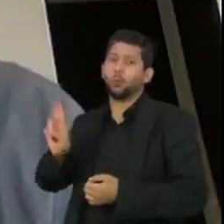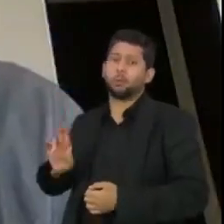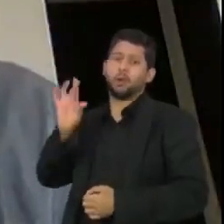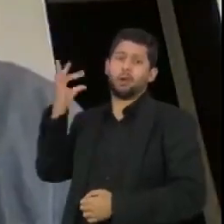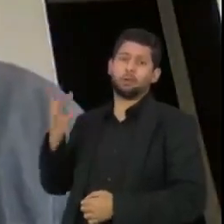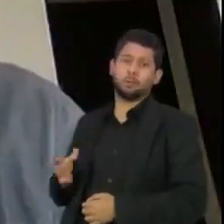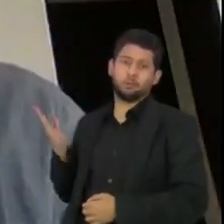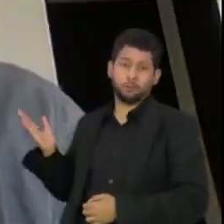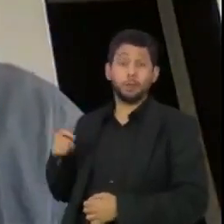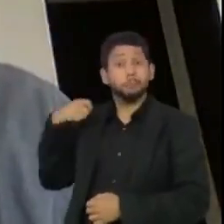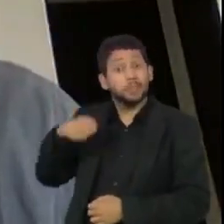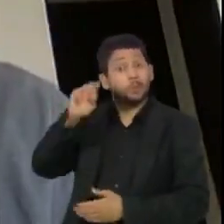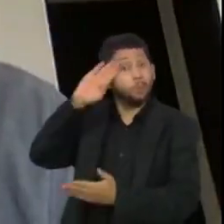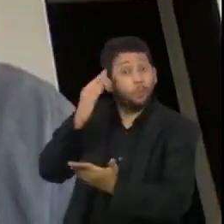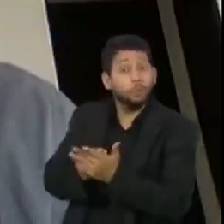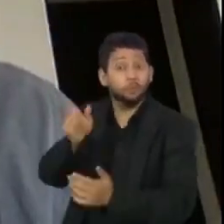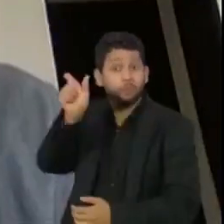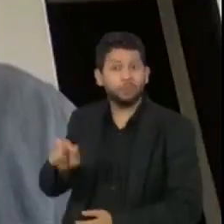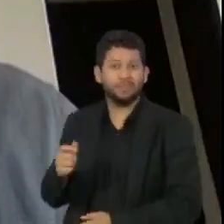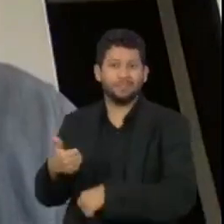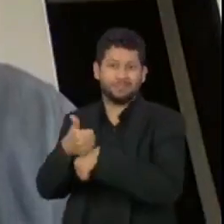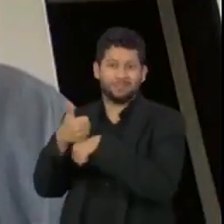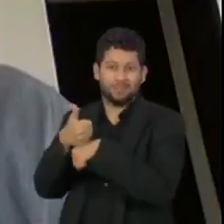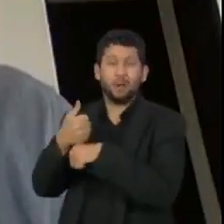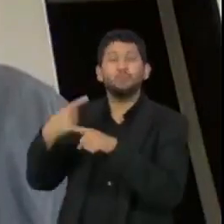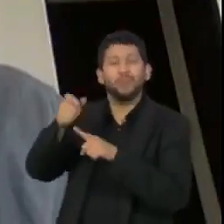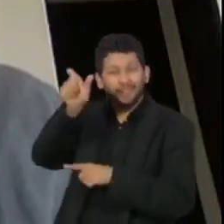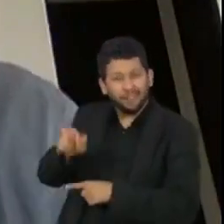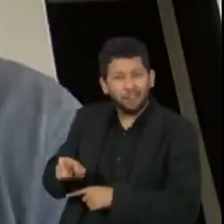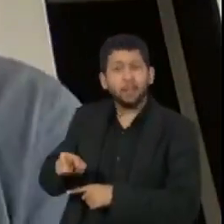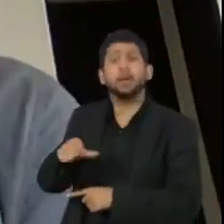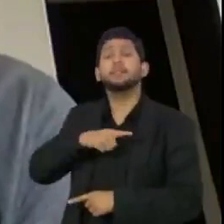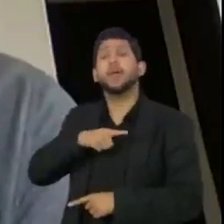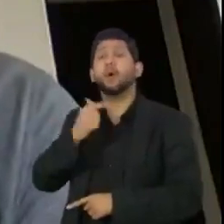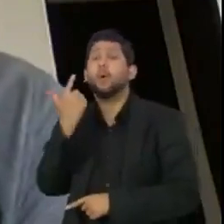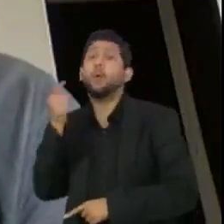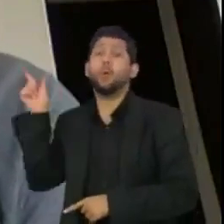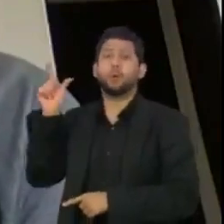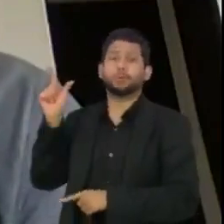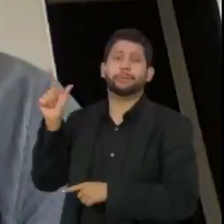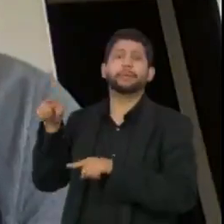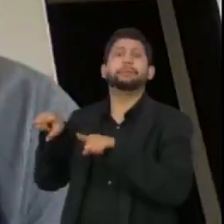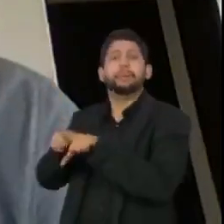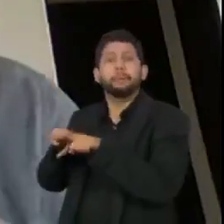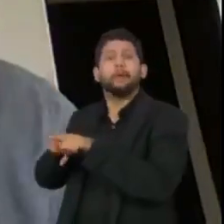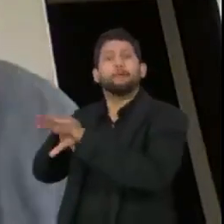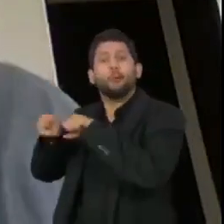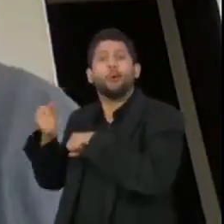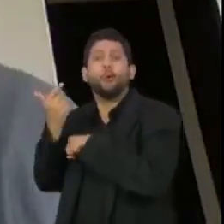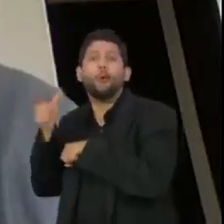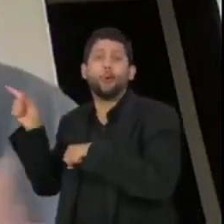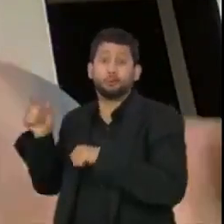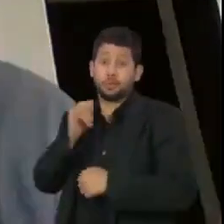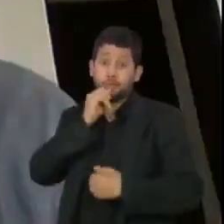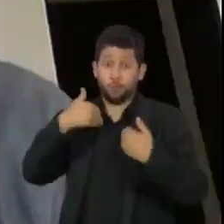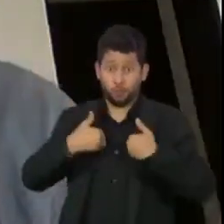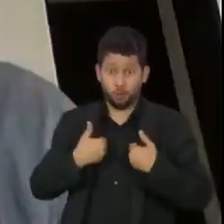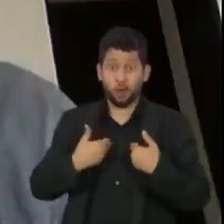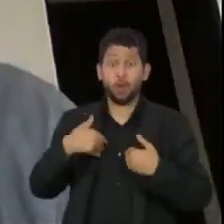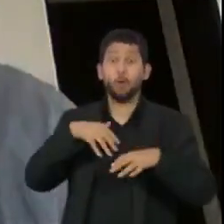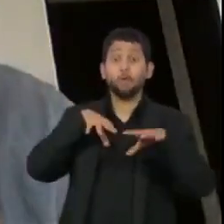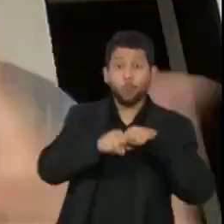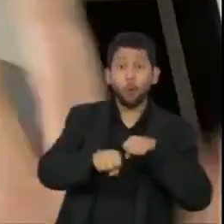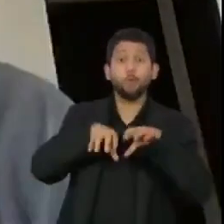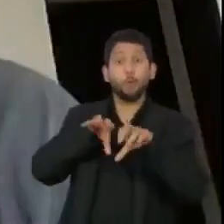tenham confiança, porque esses profissionais, normalmente, eles têm outras especialidades antes. No meu caso, eu fiz mais